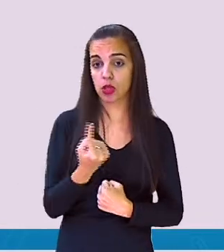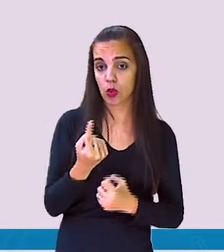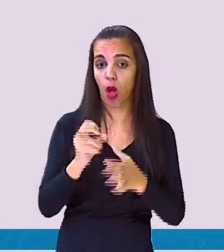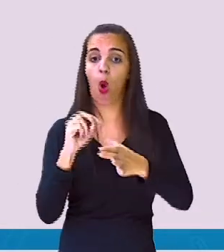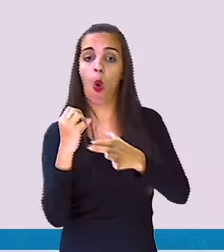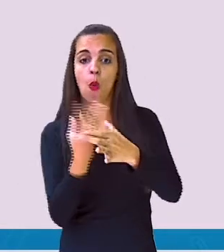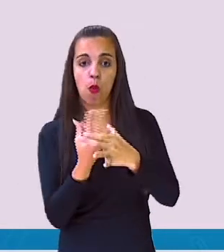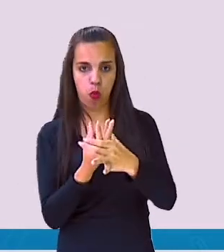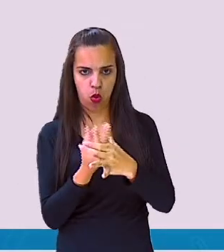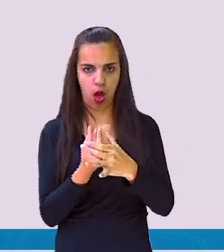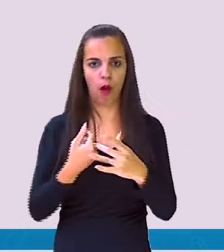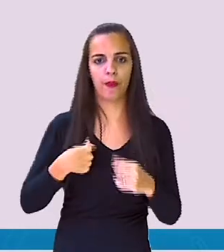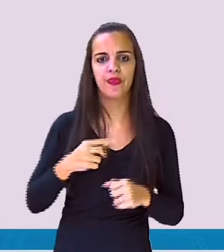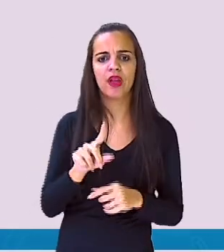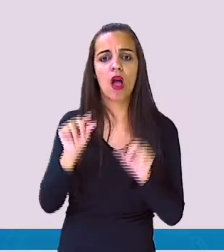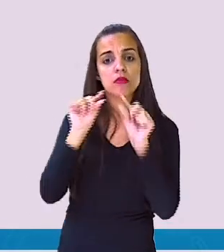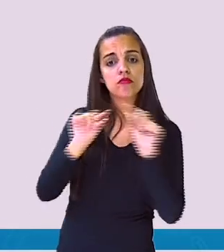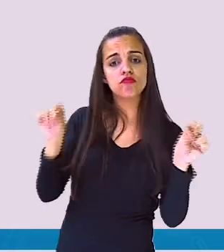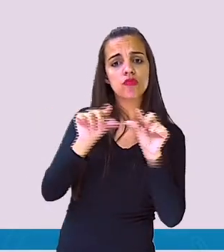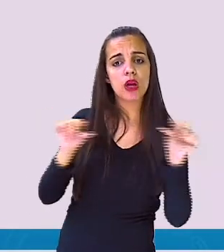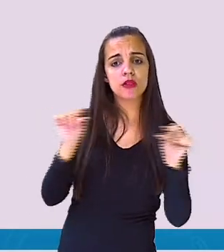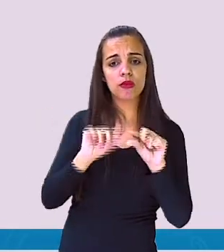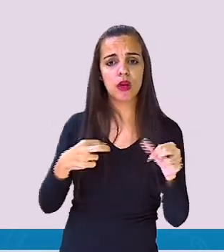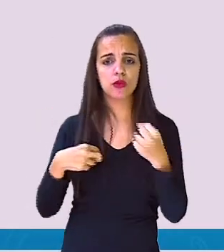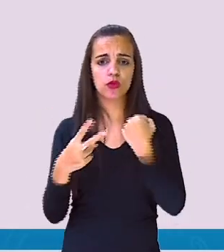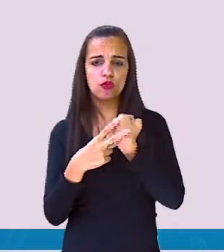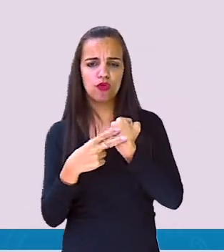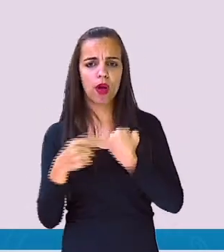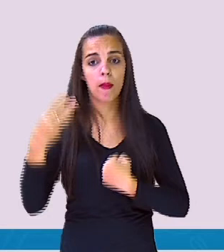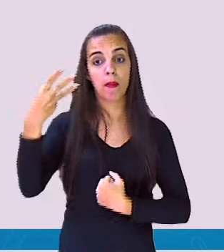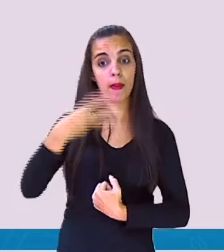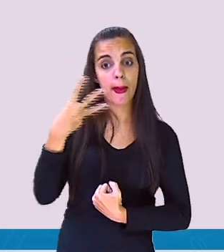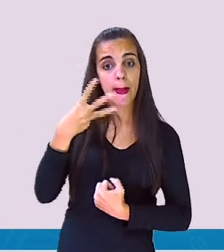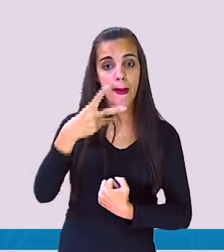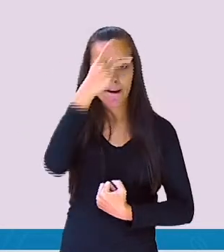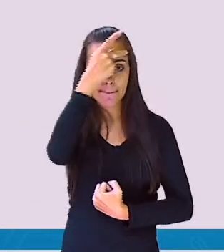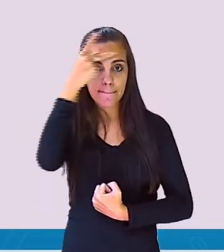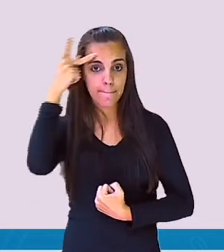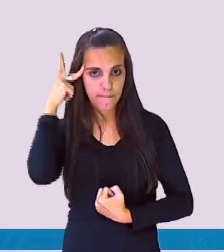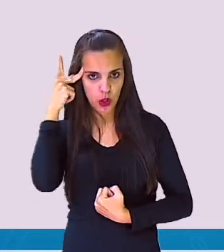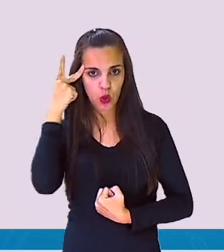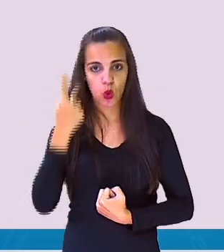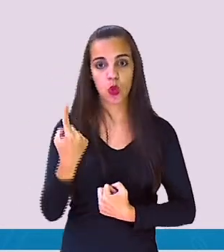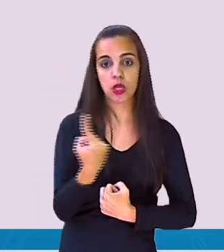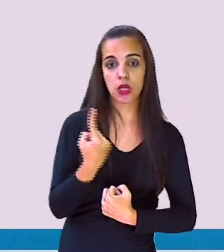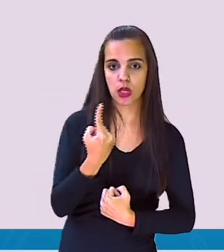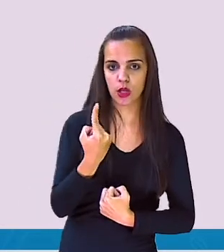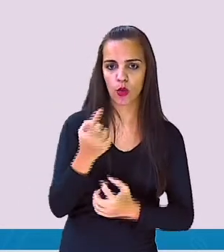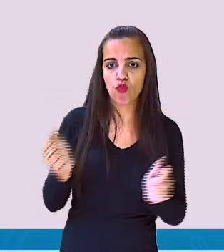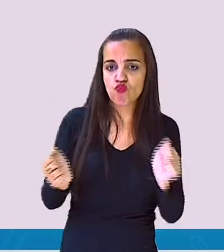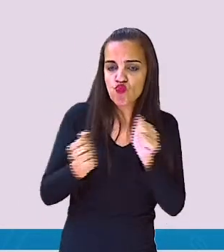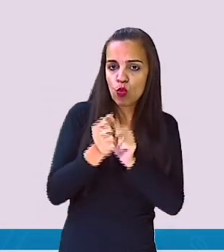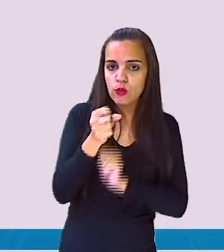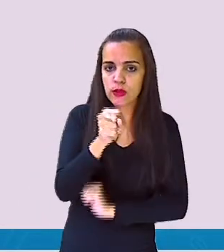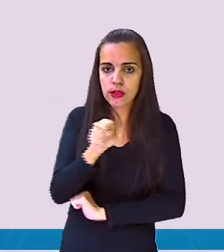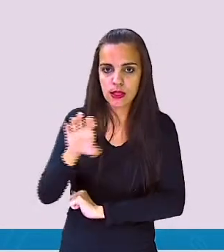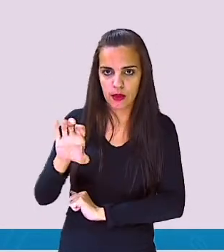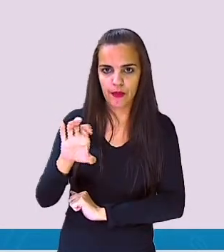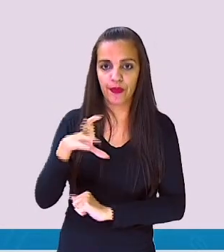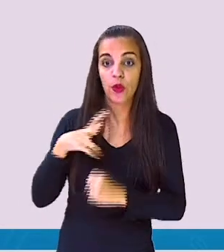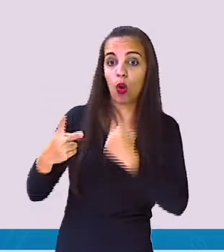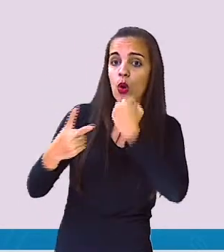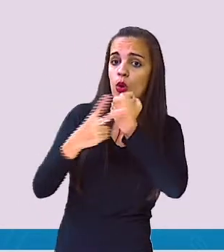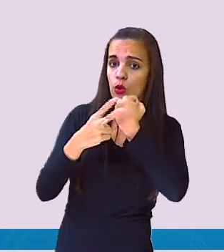também, mas seguido da partícula se. Não confunda aí, hein? Verbos